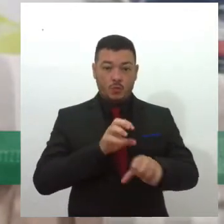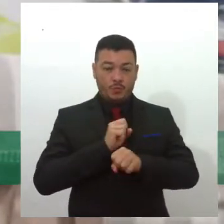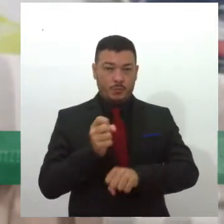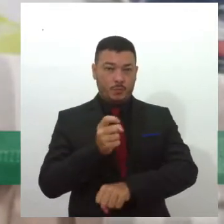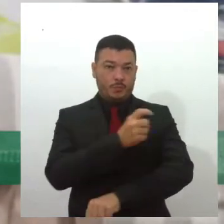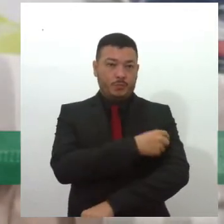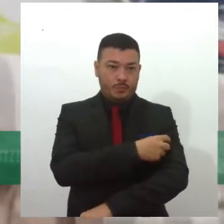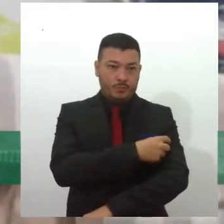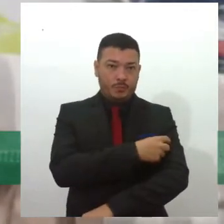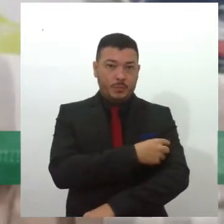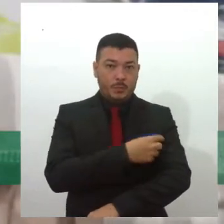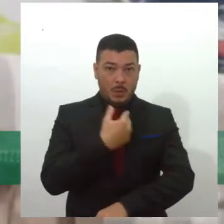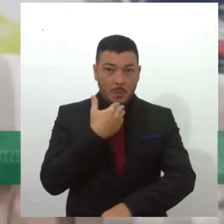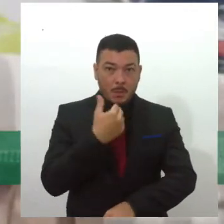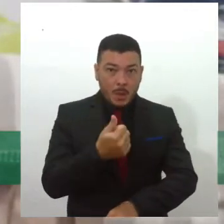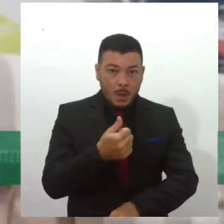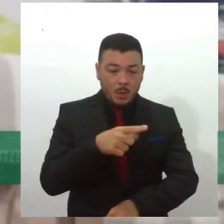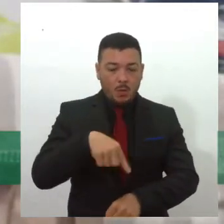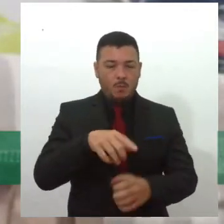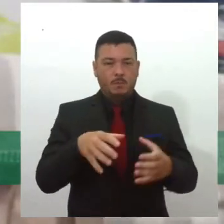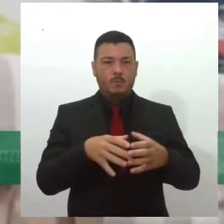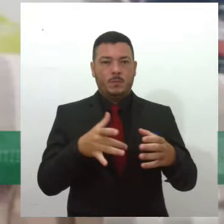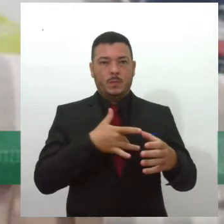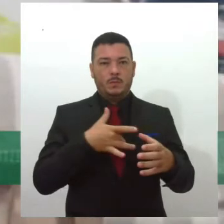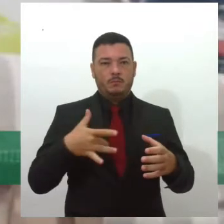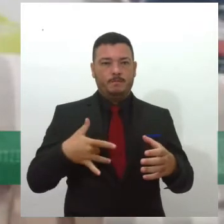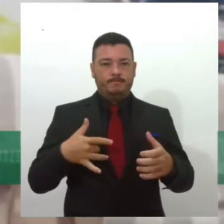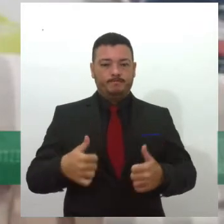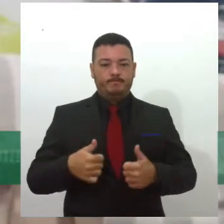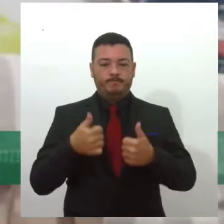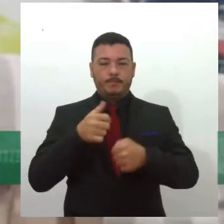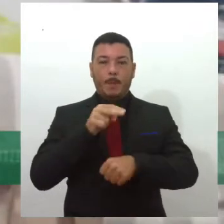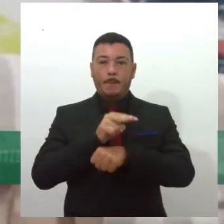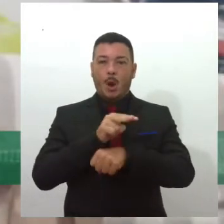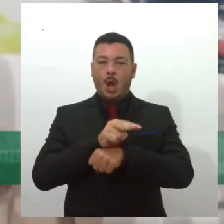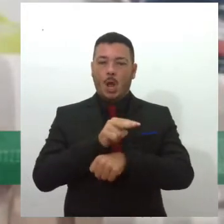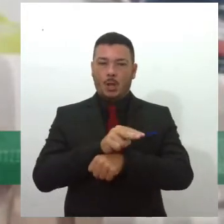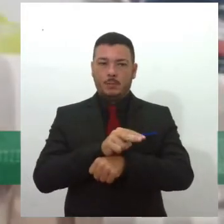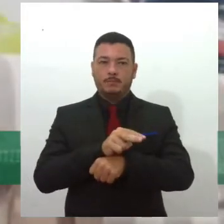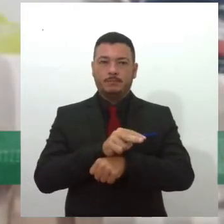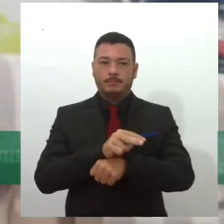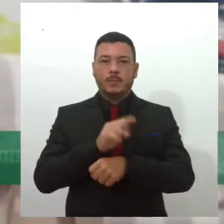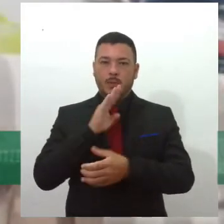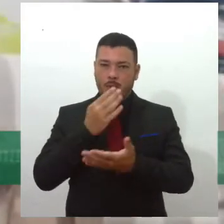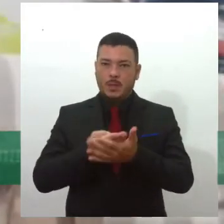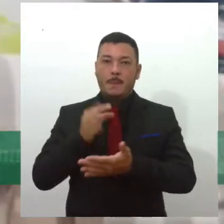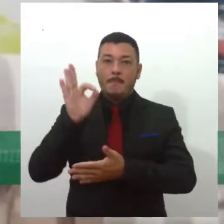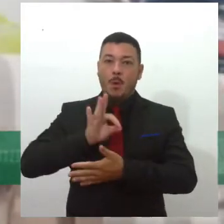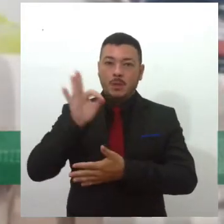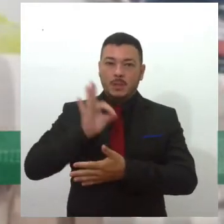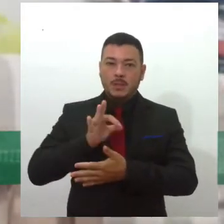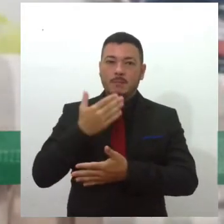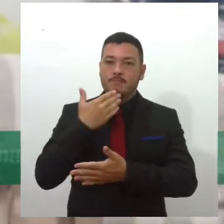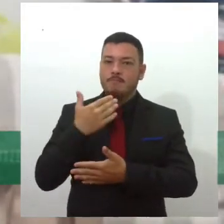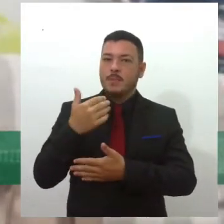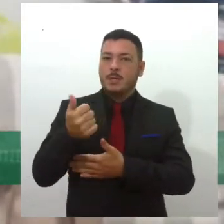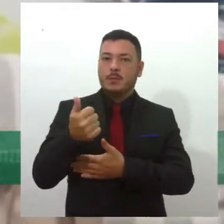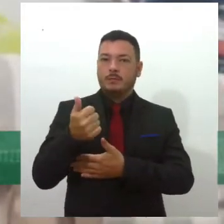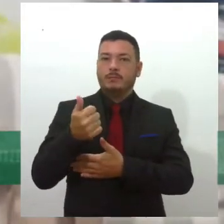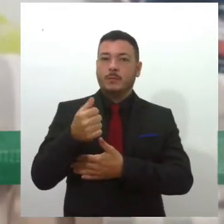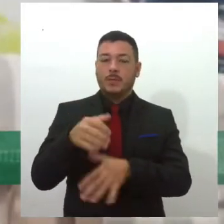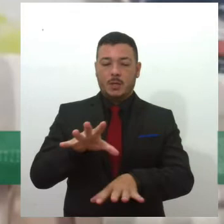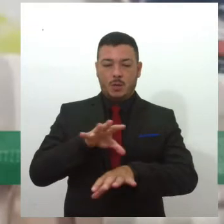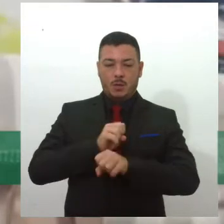não vacinado, esse grupo vacinado tem 11 vezes menos chance de ter uma forma grave da doença.